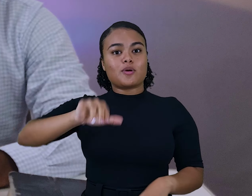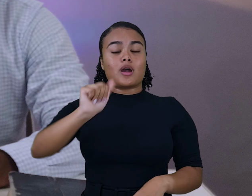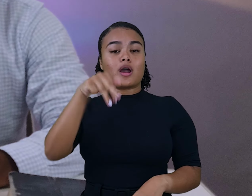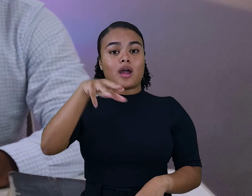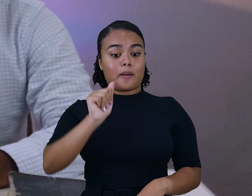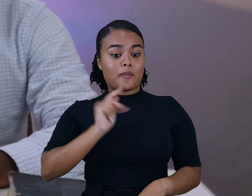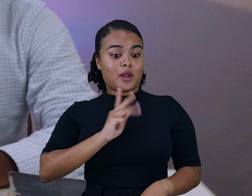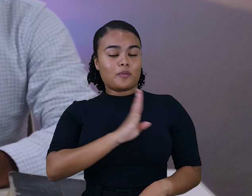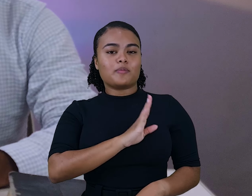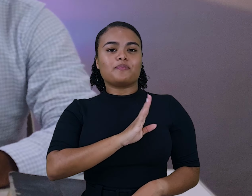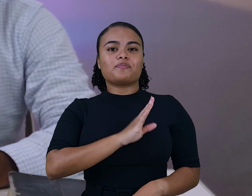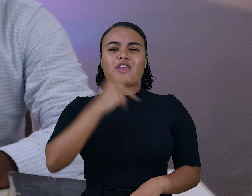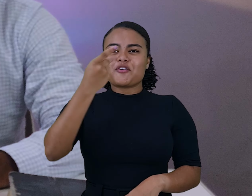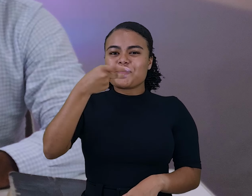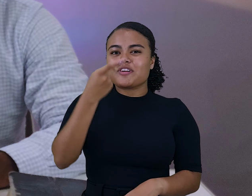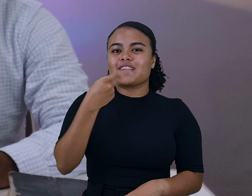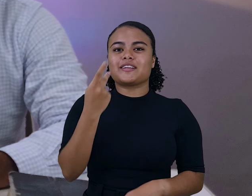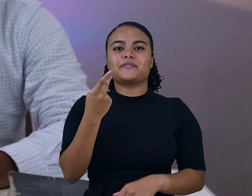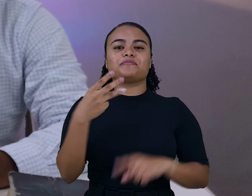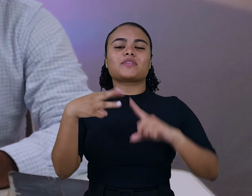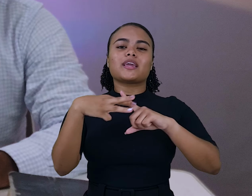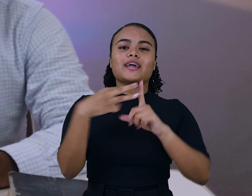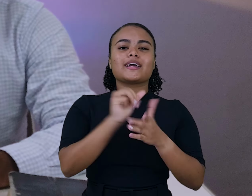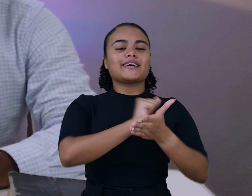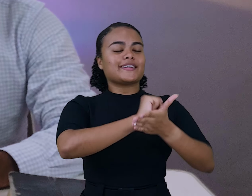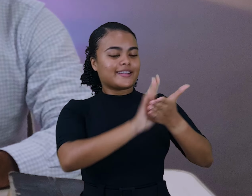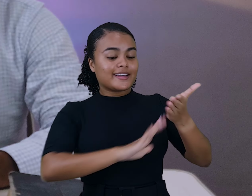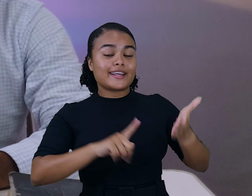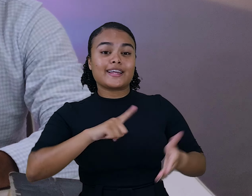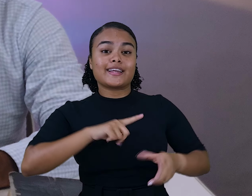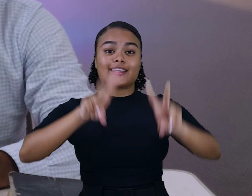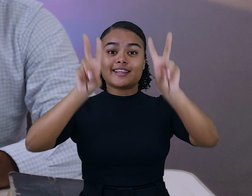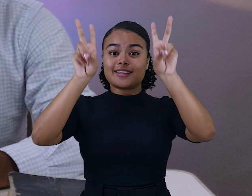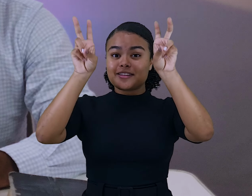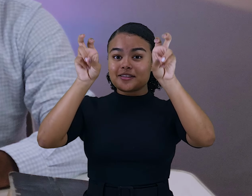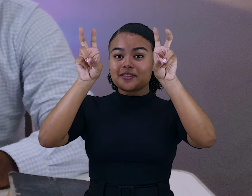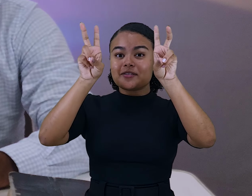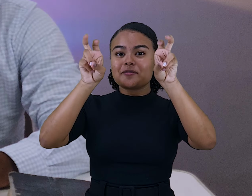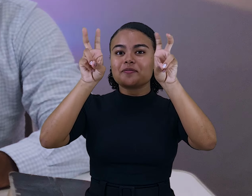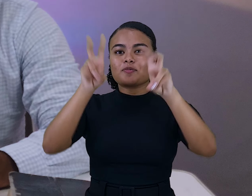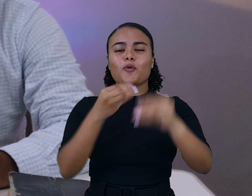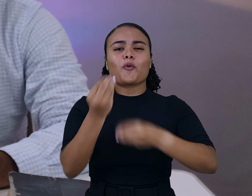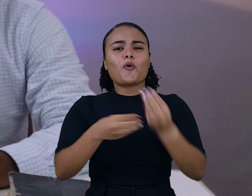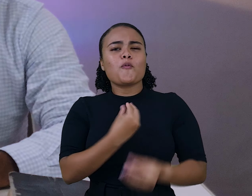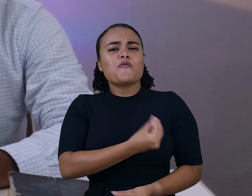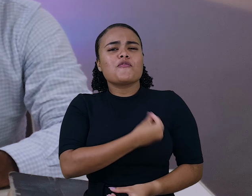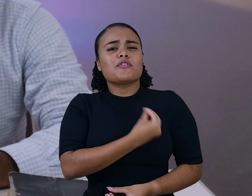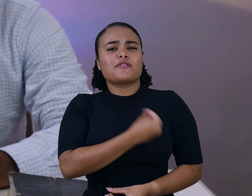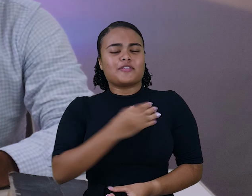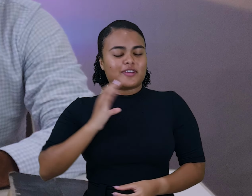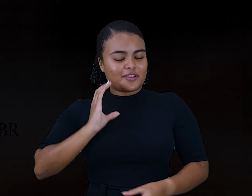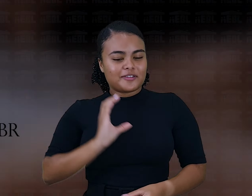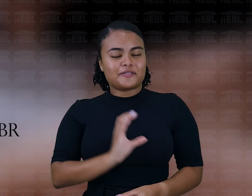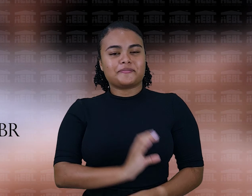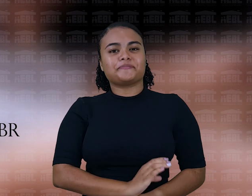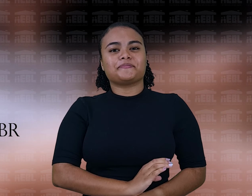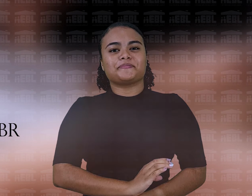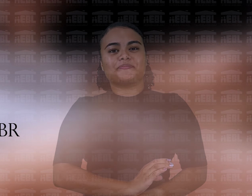presbítero Amaro Fernando falando sobre a terceira lição, que tem por título o modo de vida cristão.